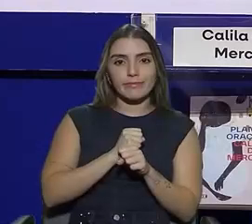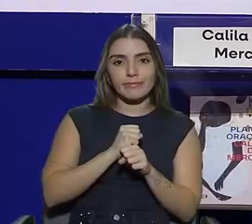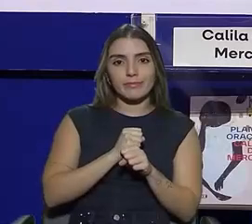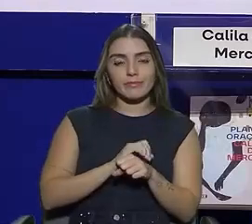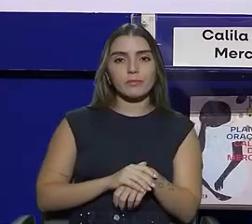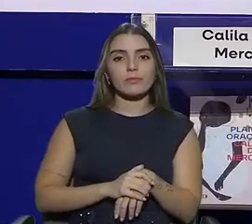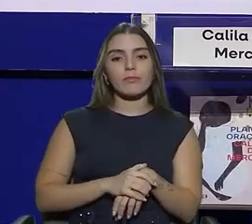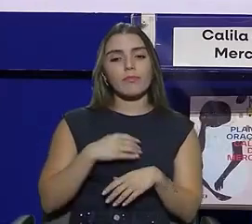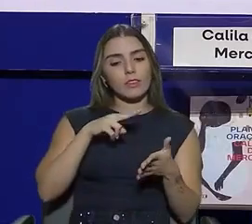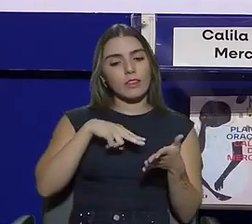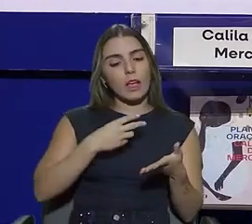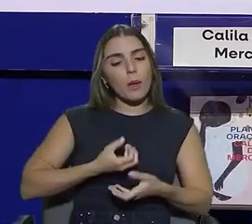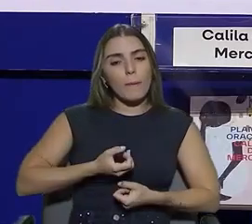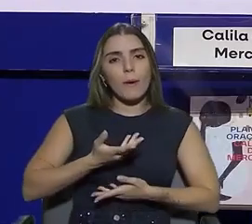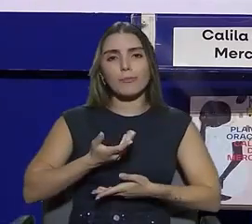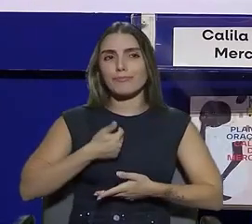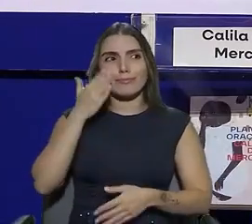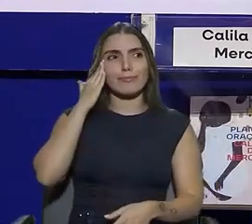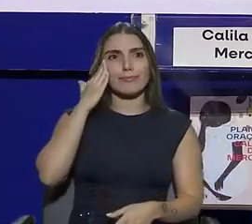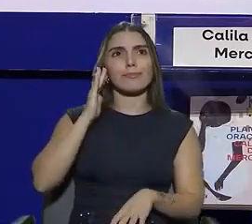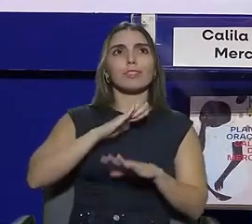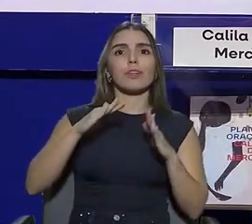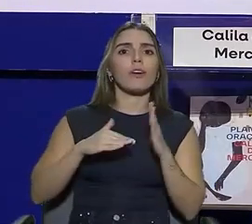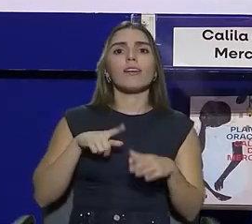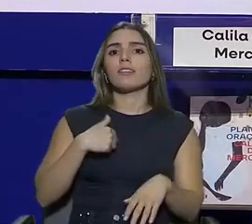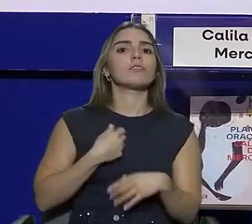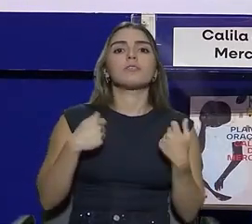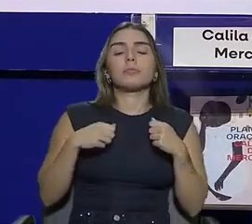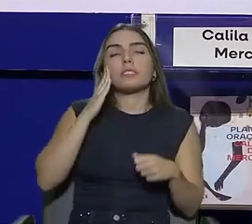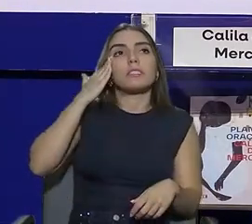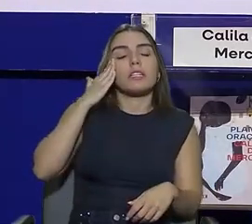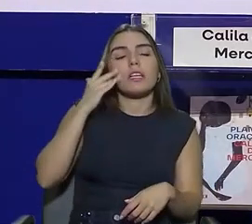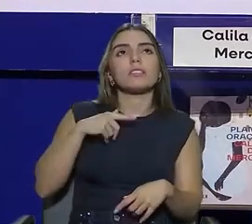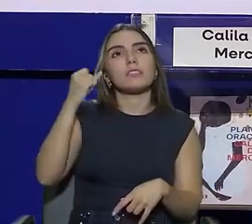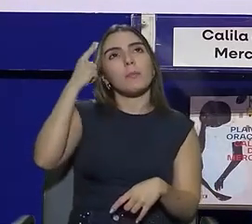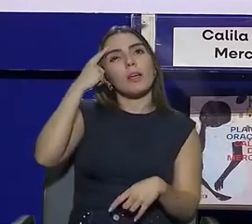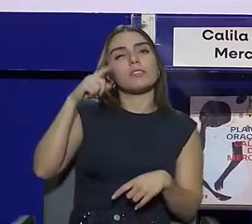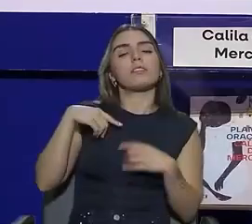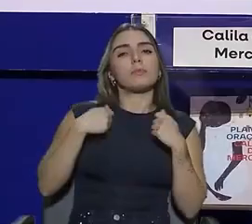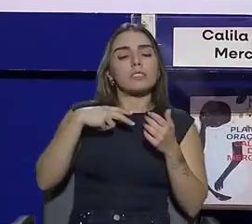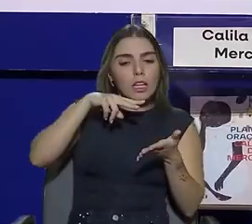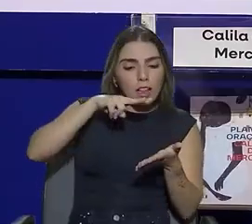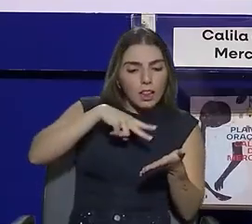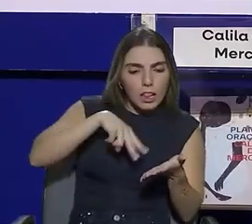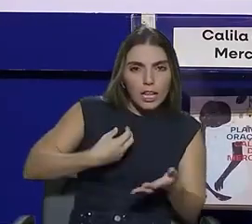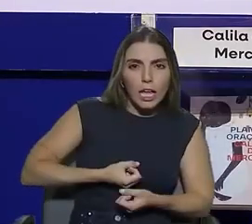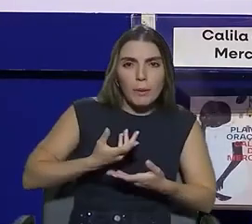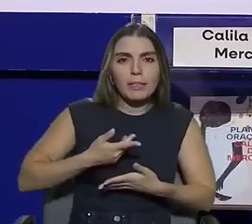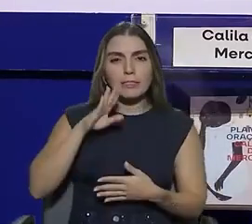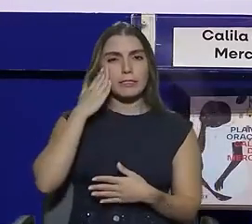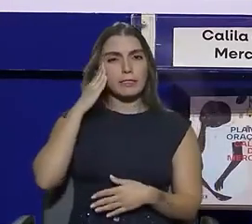entendi tudo, porque poesia não é para entender, né? A gente fica com a ideia de que a gente vai ler uma poesia para passar no Enem,